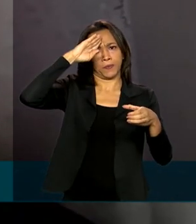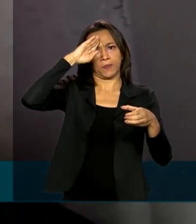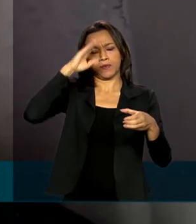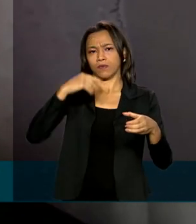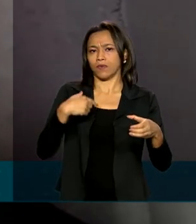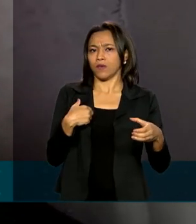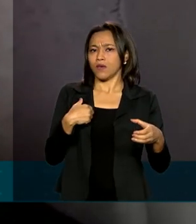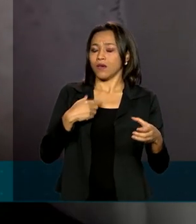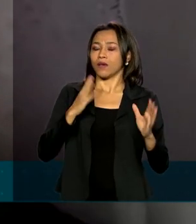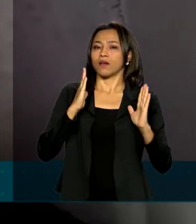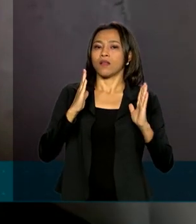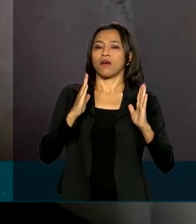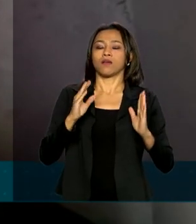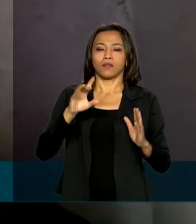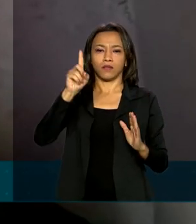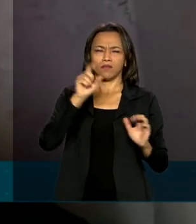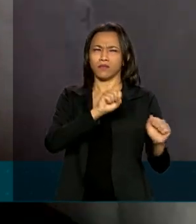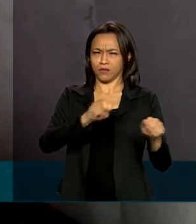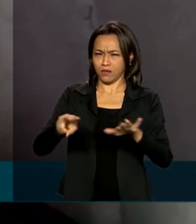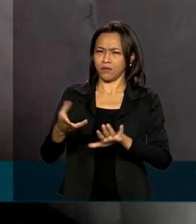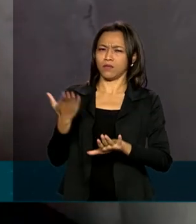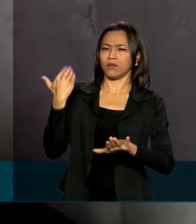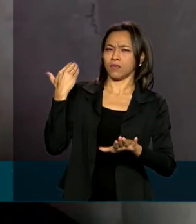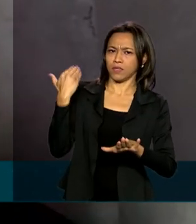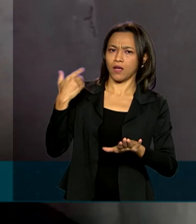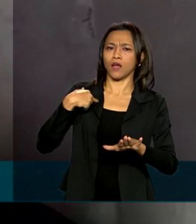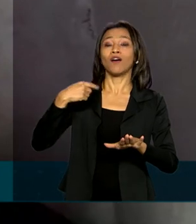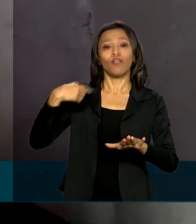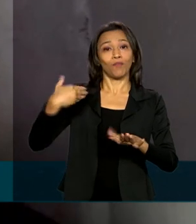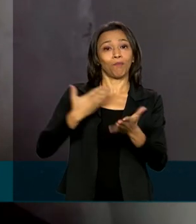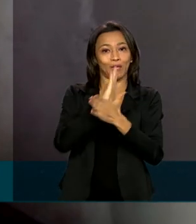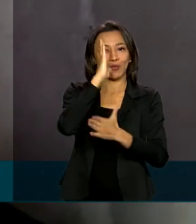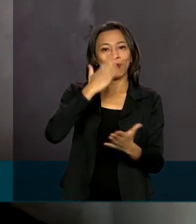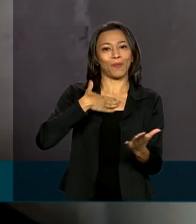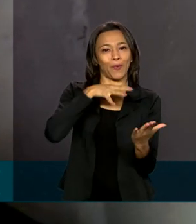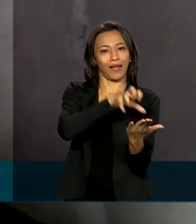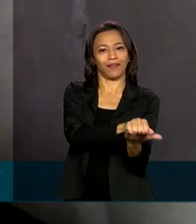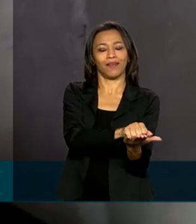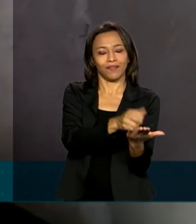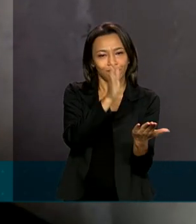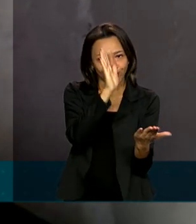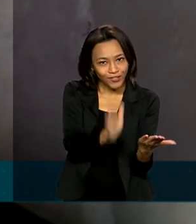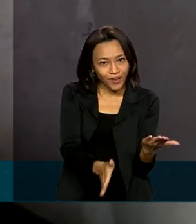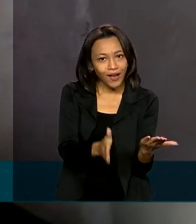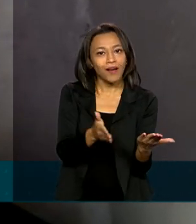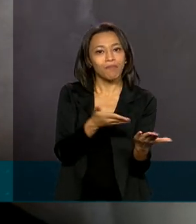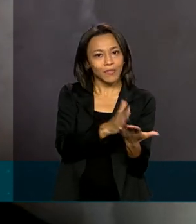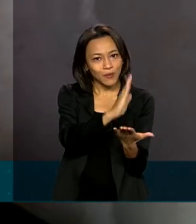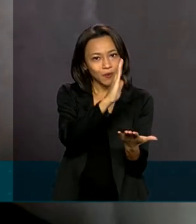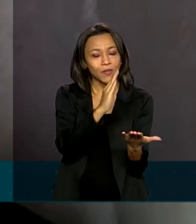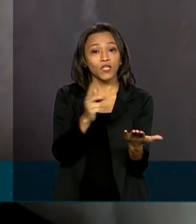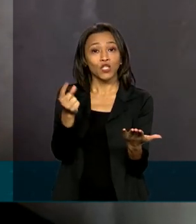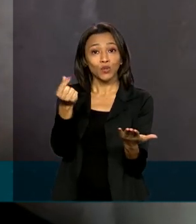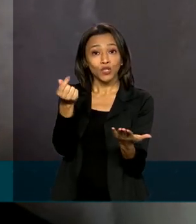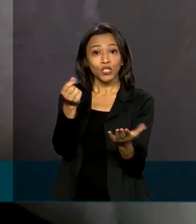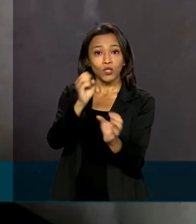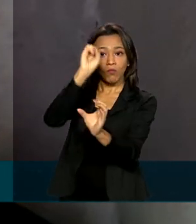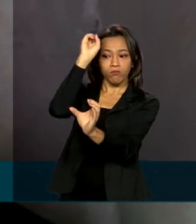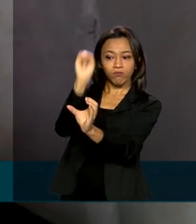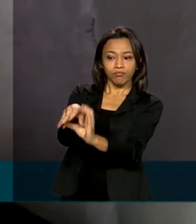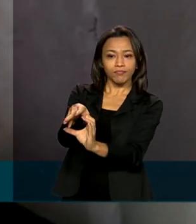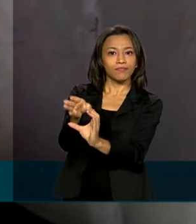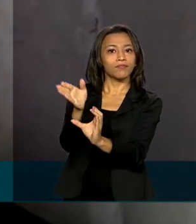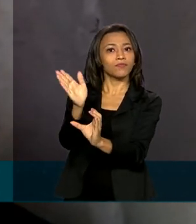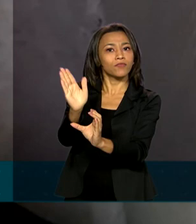a Deus, semana passada, ele foi aprovado e em seguida o dinheiro já estava